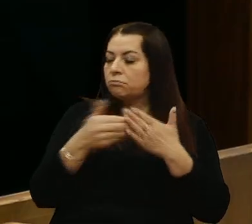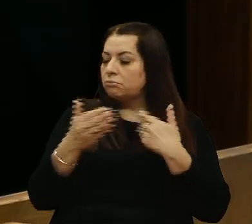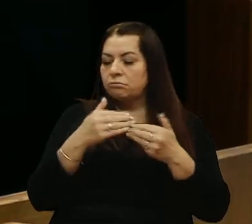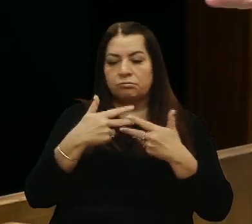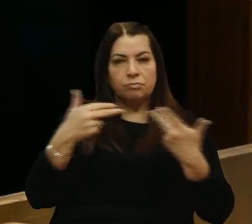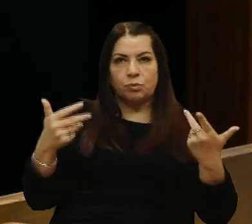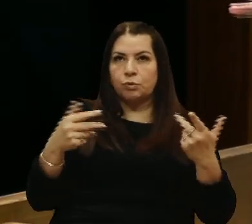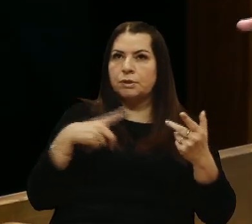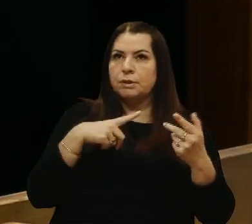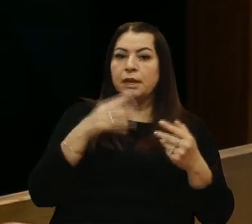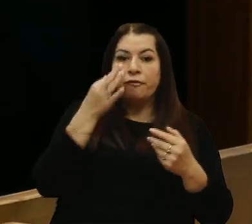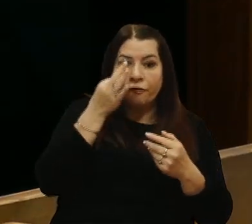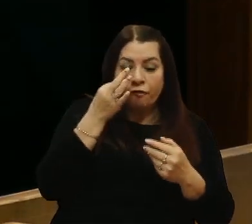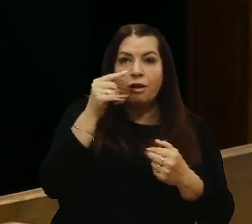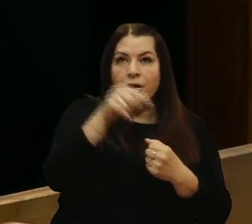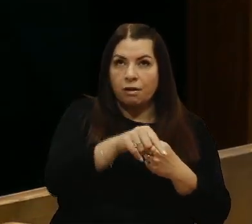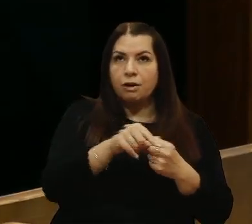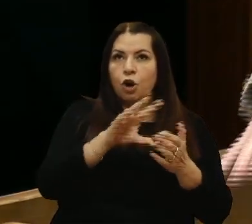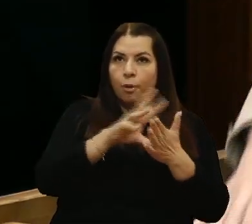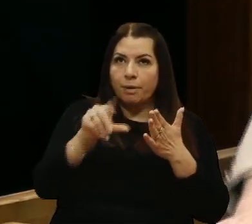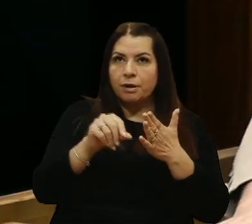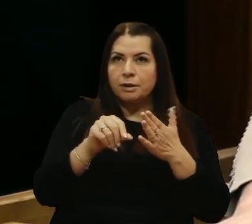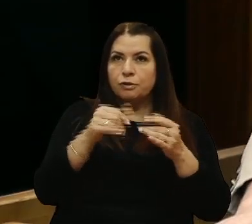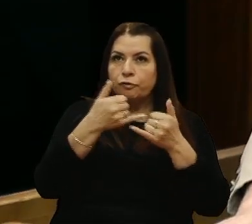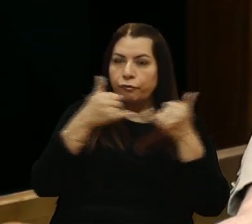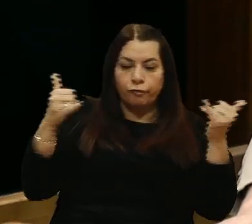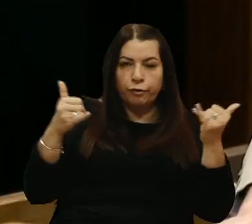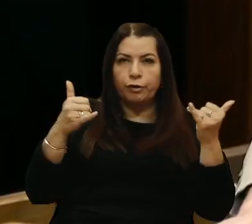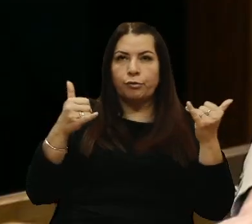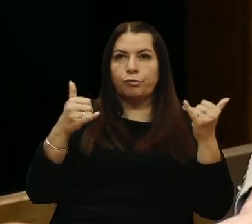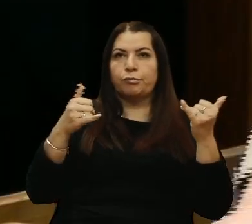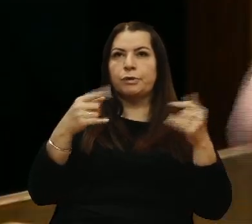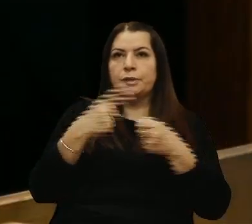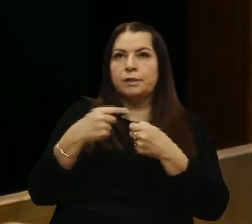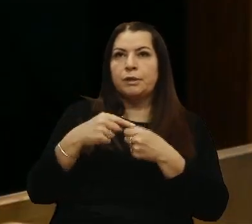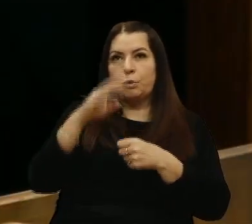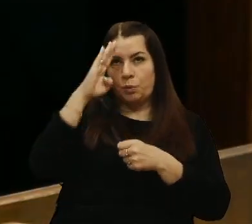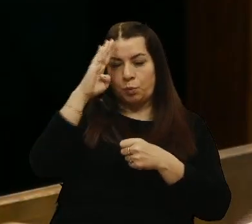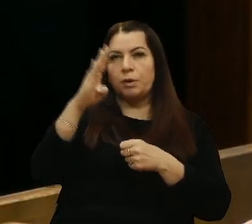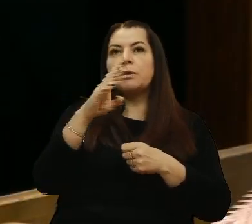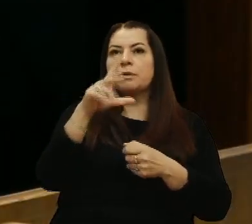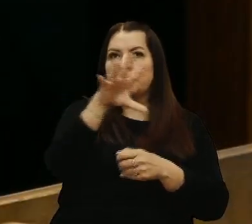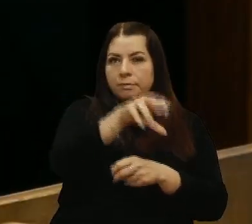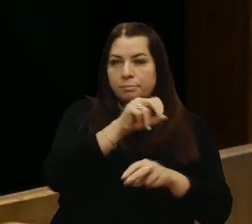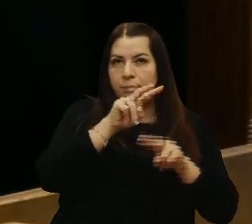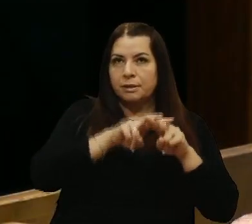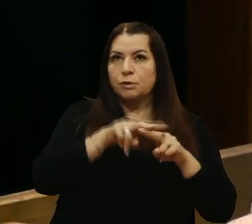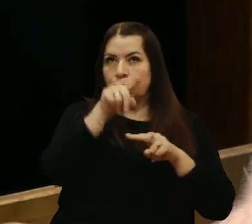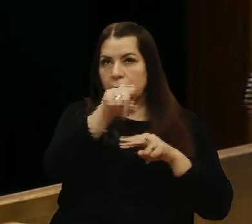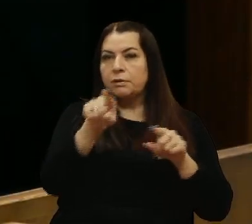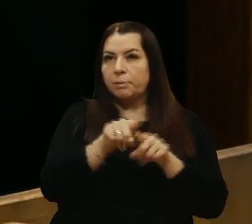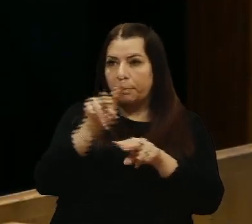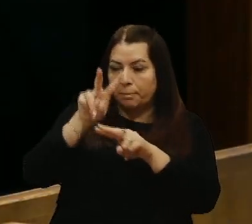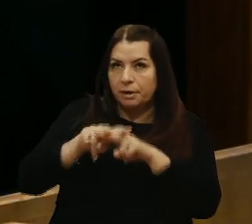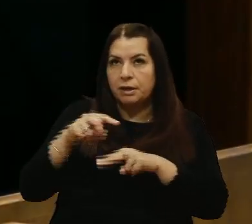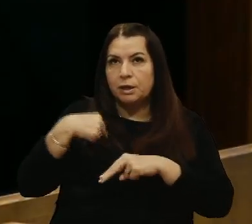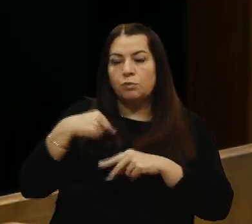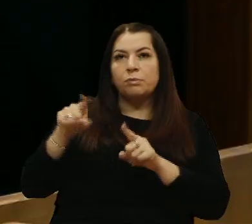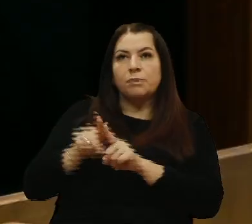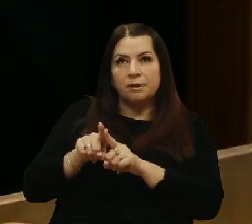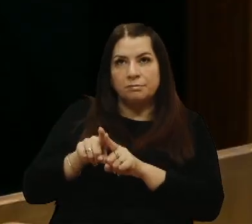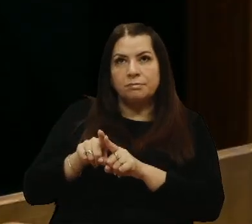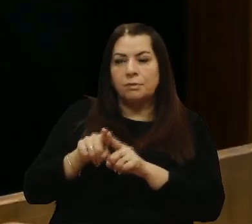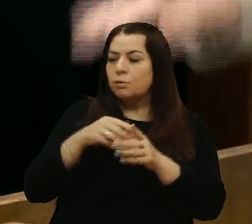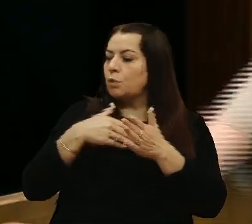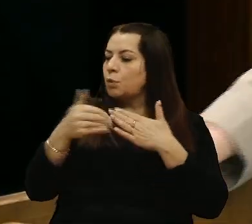caso. Se tem flagrante delito de alguém roubando fio nessa cidade, vereador Iago, a Guarda Municipal não tem o dever de prender, o senhor tem o dever de prender, eu também,